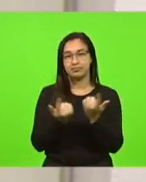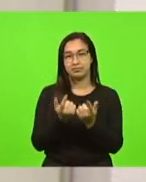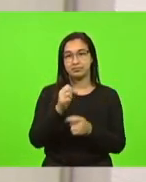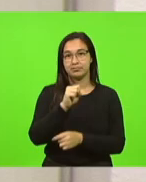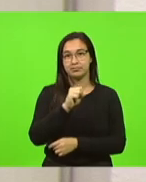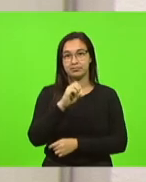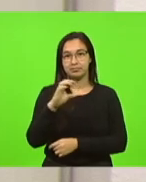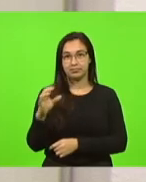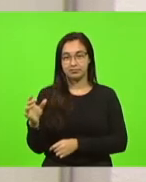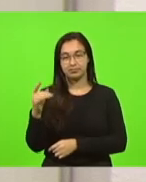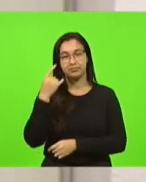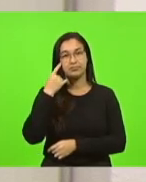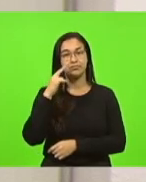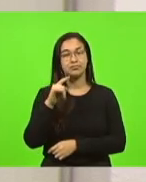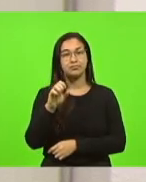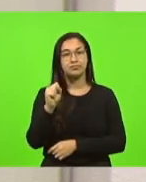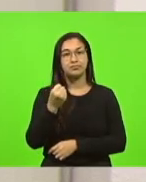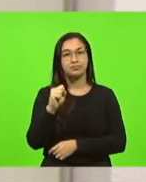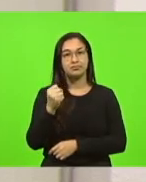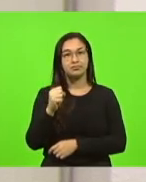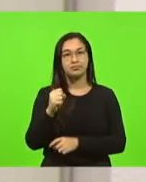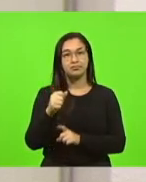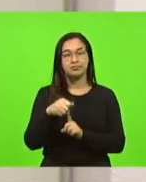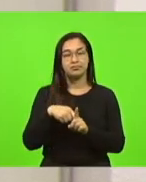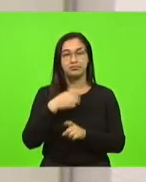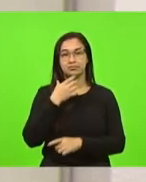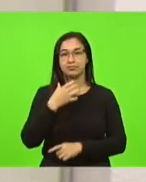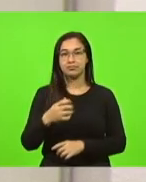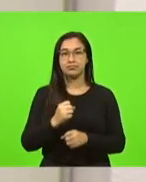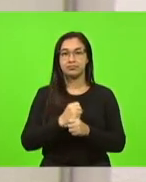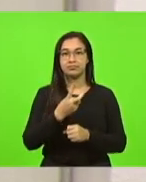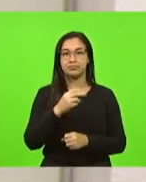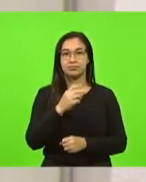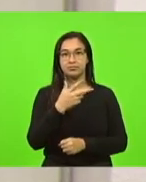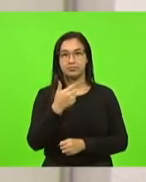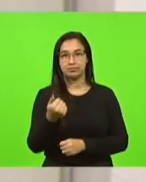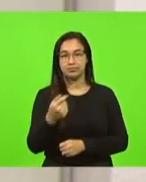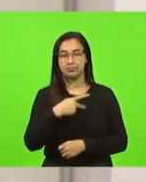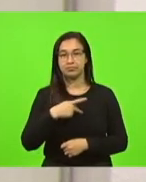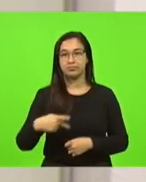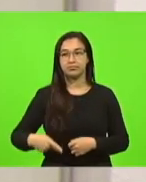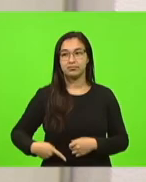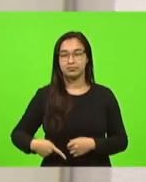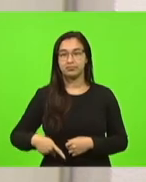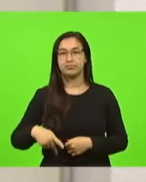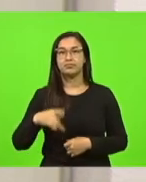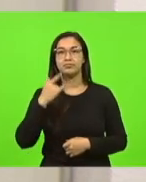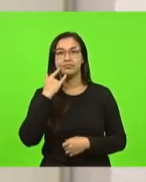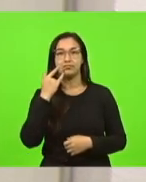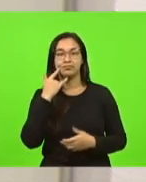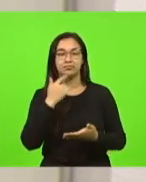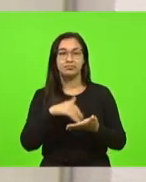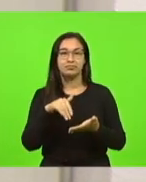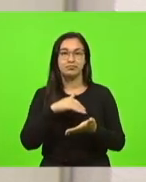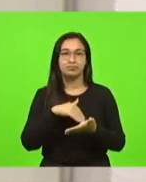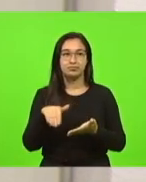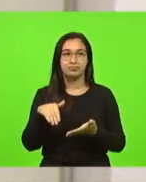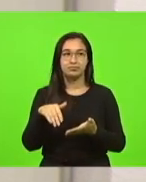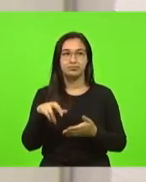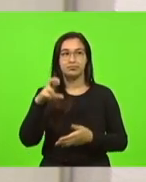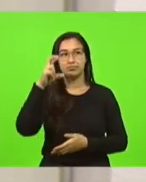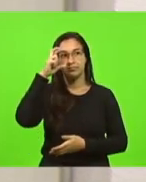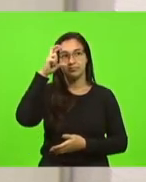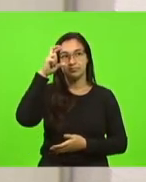Santa Catarina, realizada em 8 de dezembro de 2021. Presidência, deputado Mauro de Nadal. Secretaria, deputados Ricardo